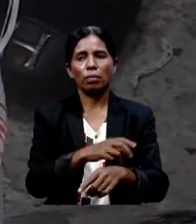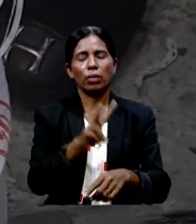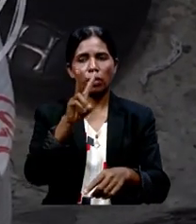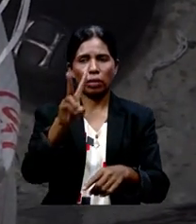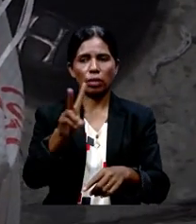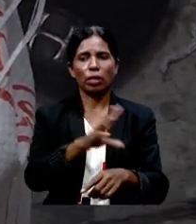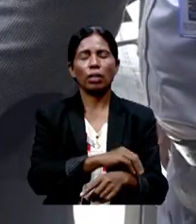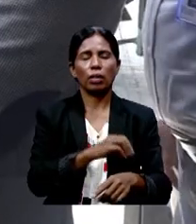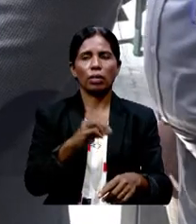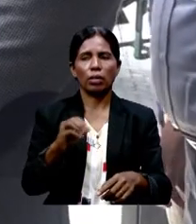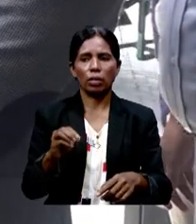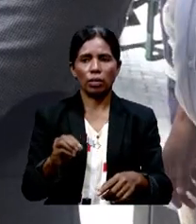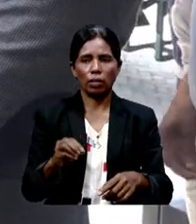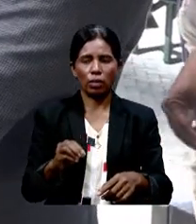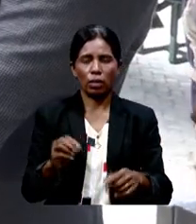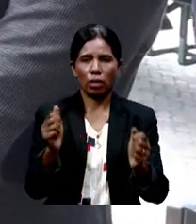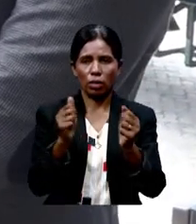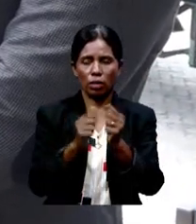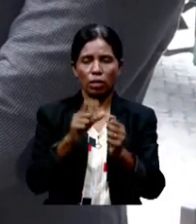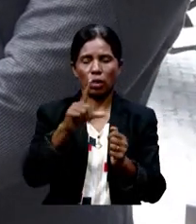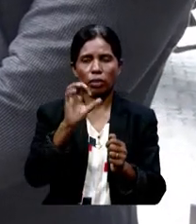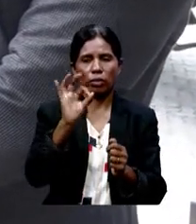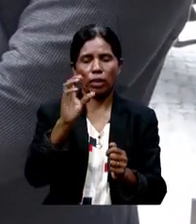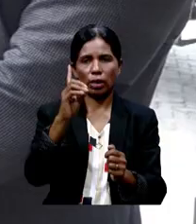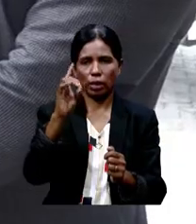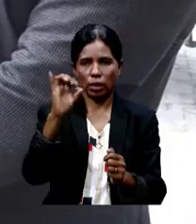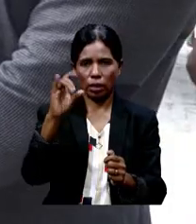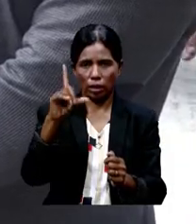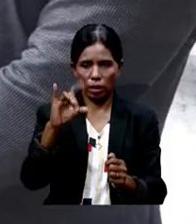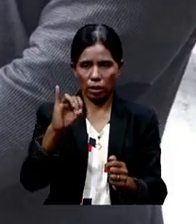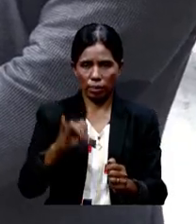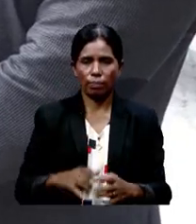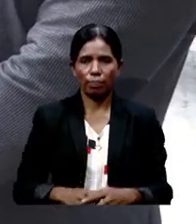empresa Criatefura com Alfa Dili. Rohimé Dias, Jaime dos Santos, Gemen.